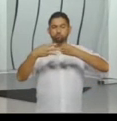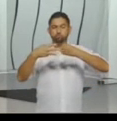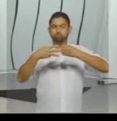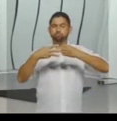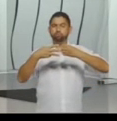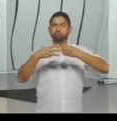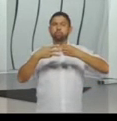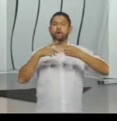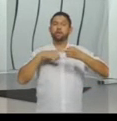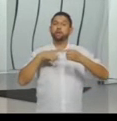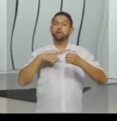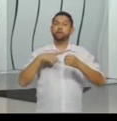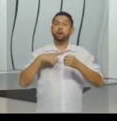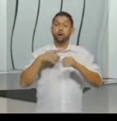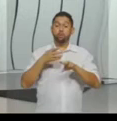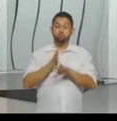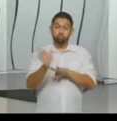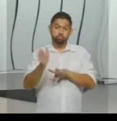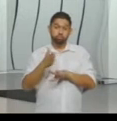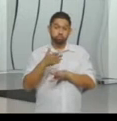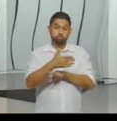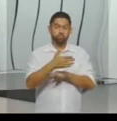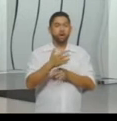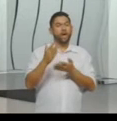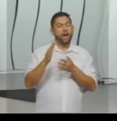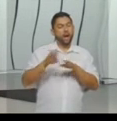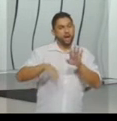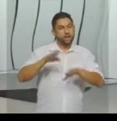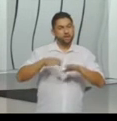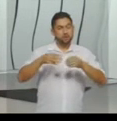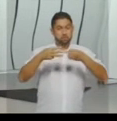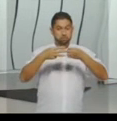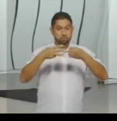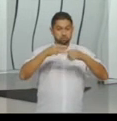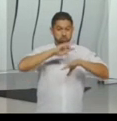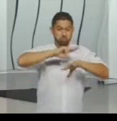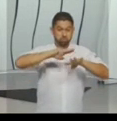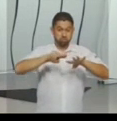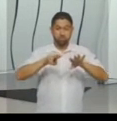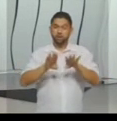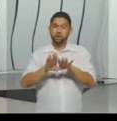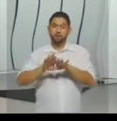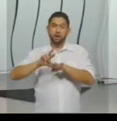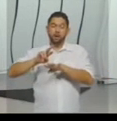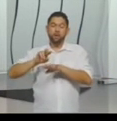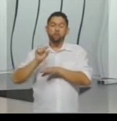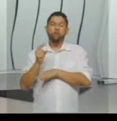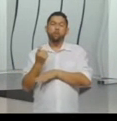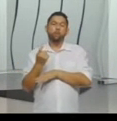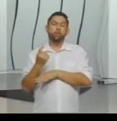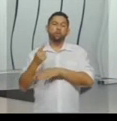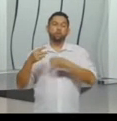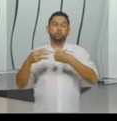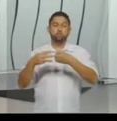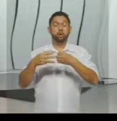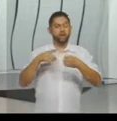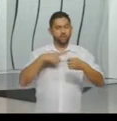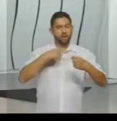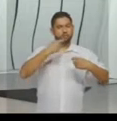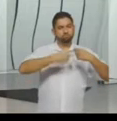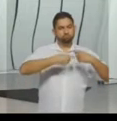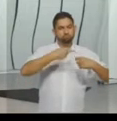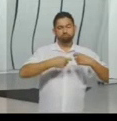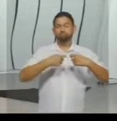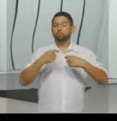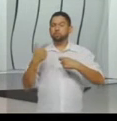variação nas características, não é mesmo? Temos seres unicelulares, mas também pluricelulares. Temos reprodução sexuada e